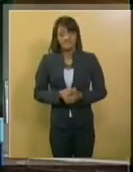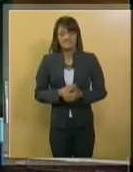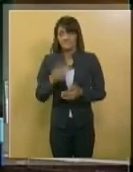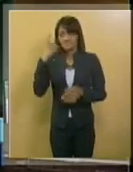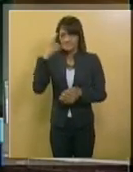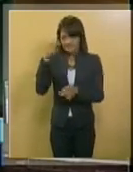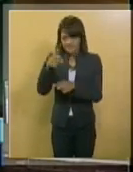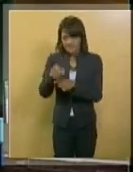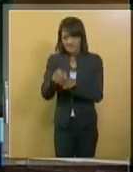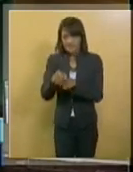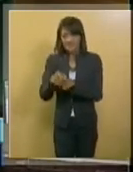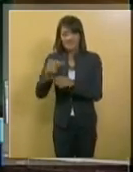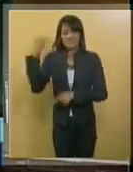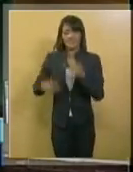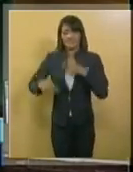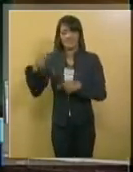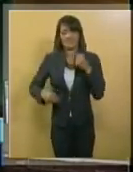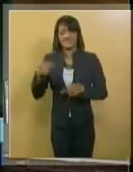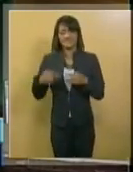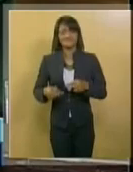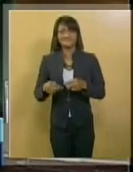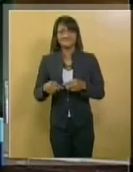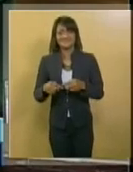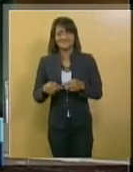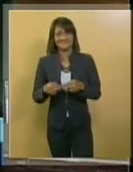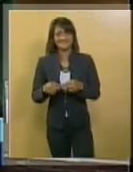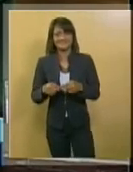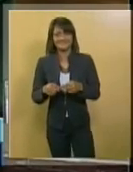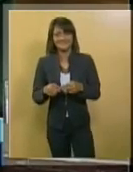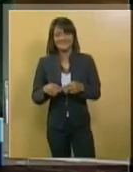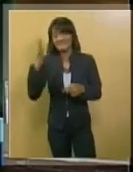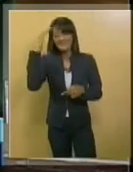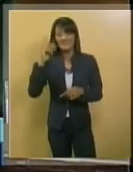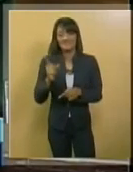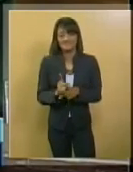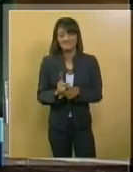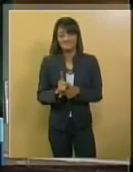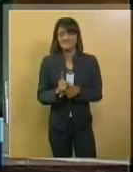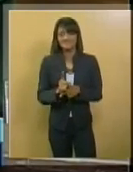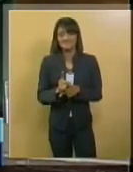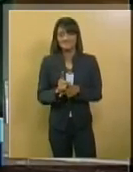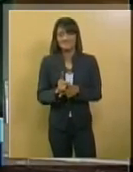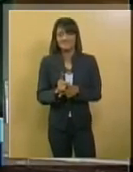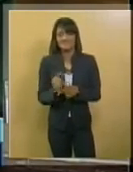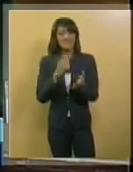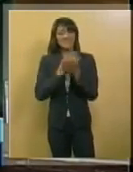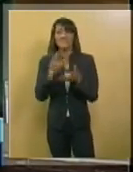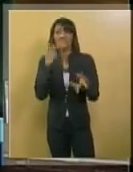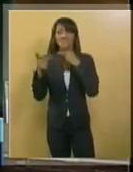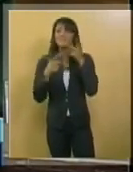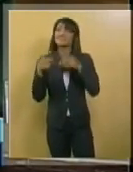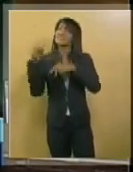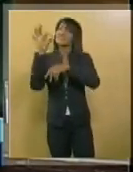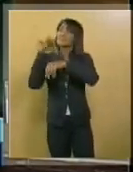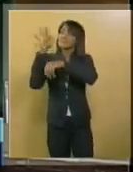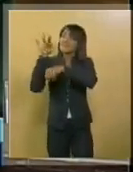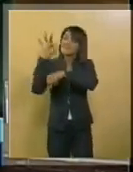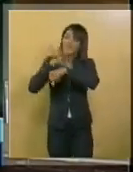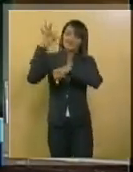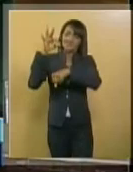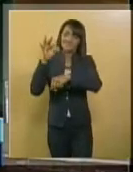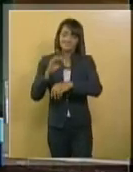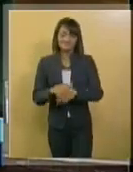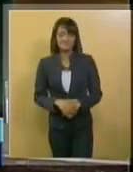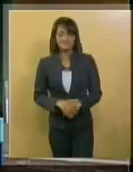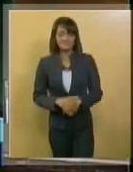Deputado, a política é tão equivocada que começa a dizer que é um mosquito. Anatomicamente,